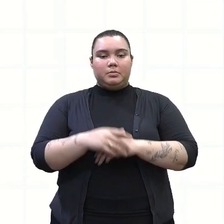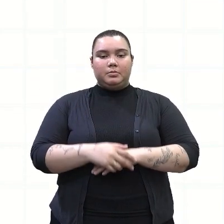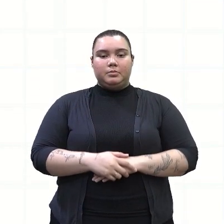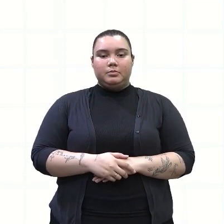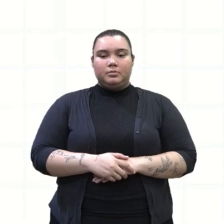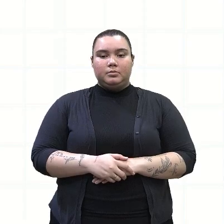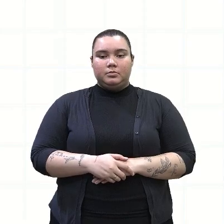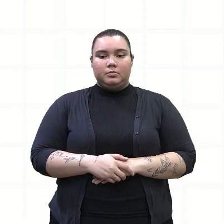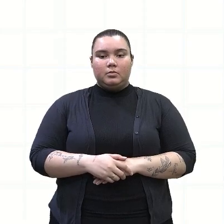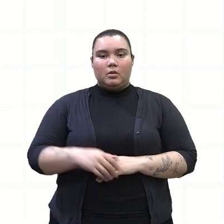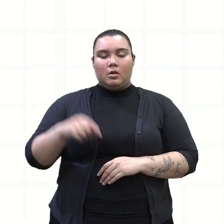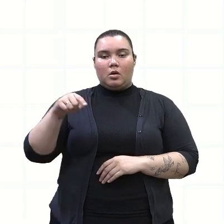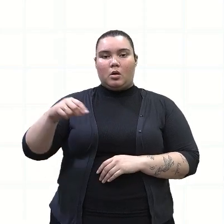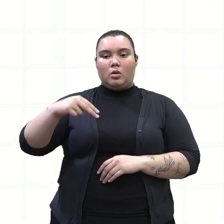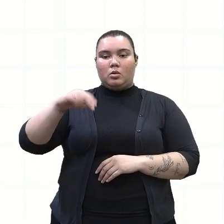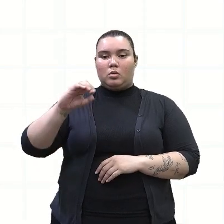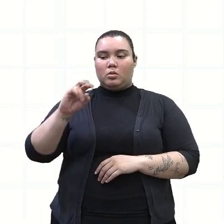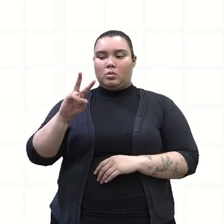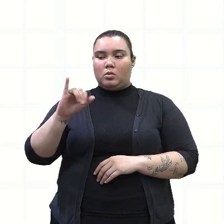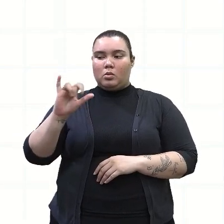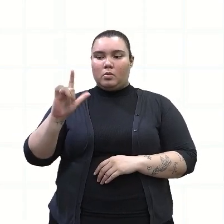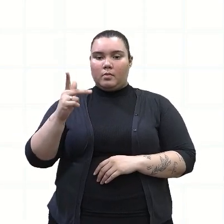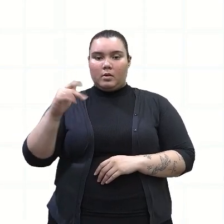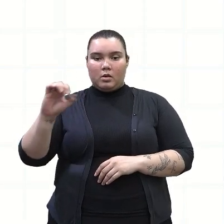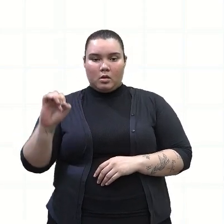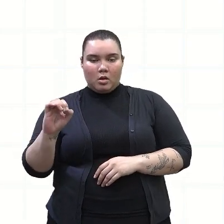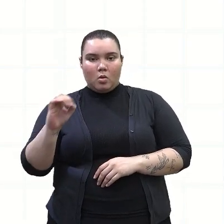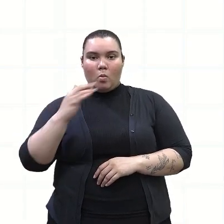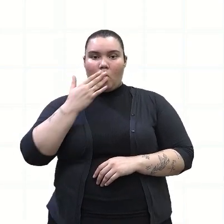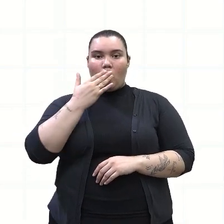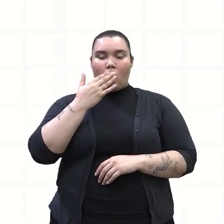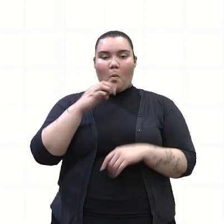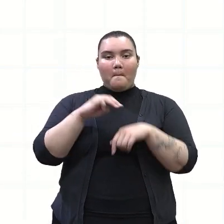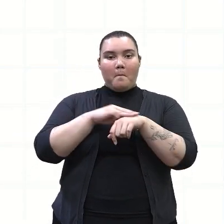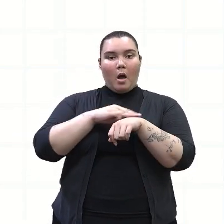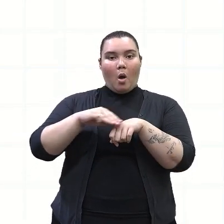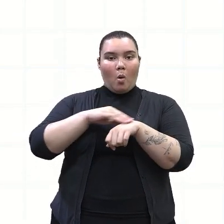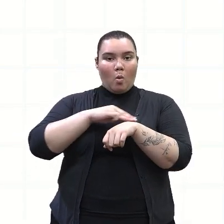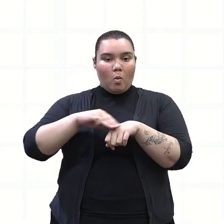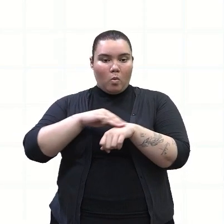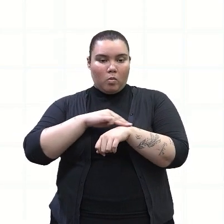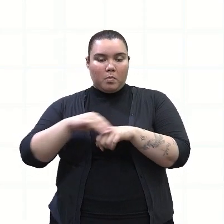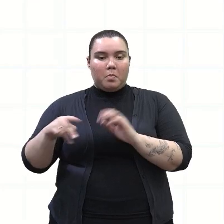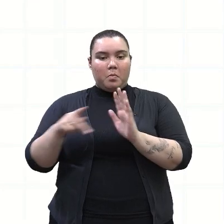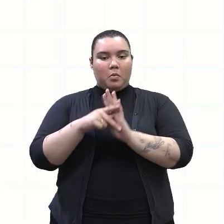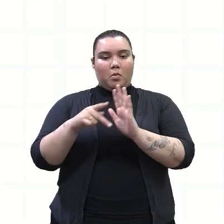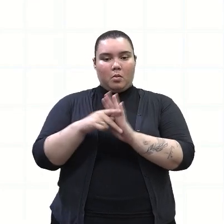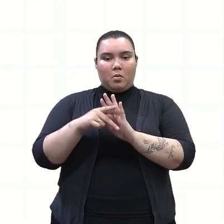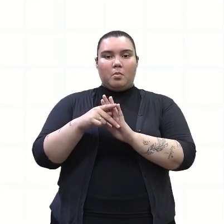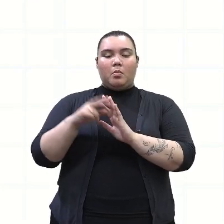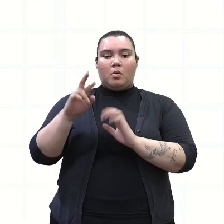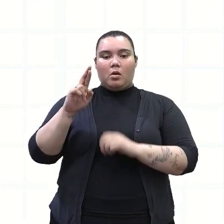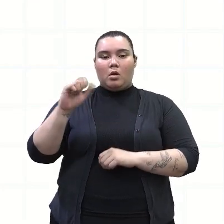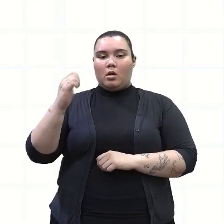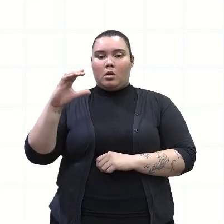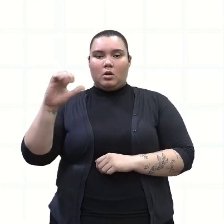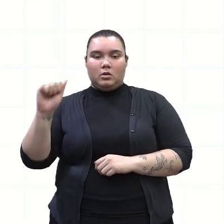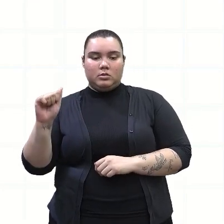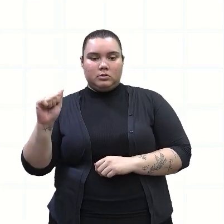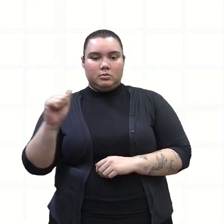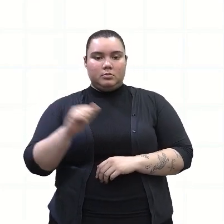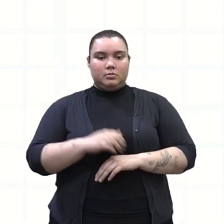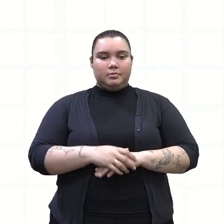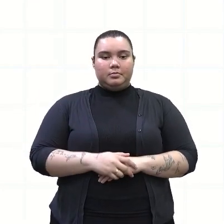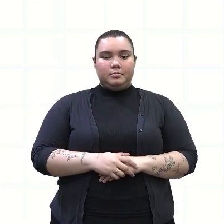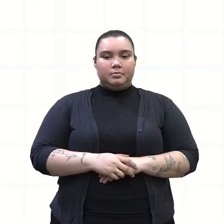é um novilho marrom suíço de raça, certo? Ele fez history,